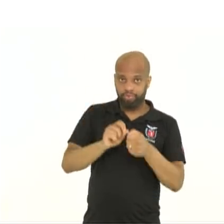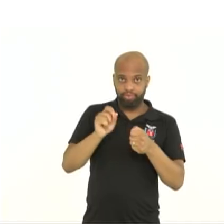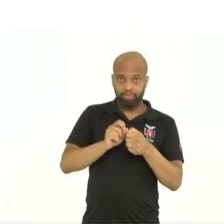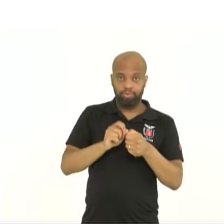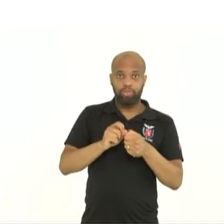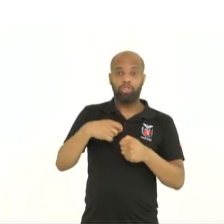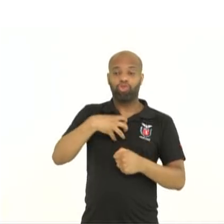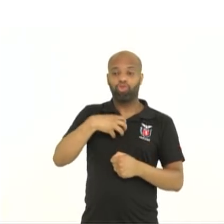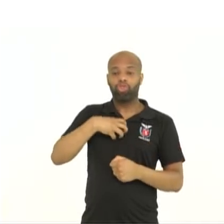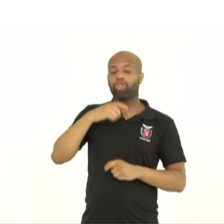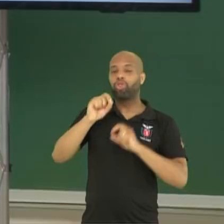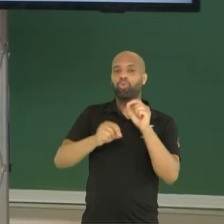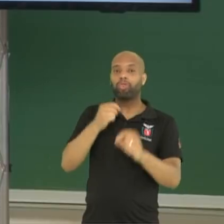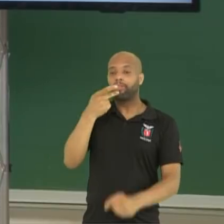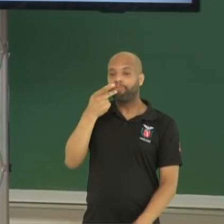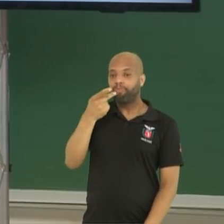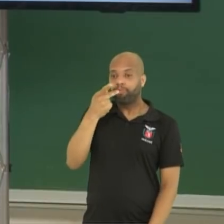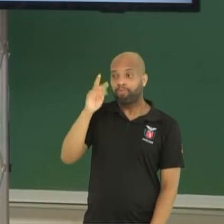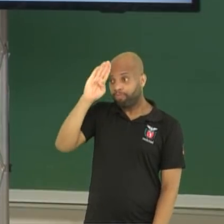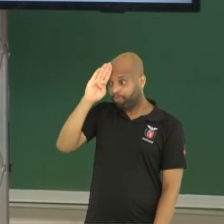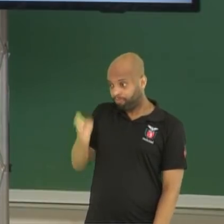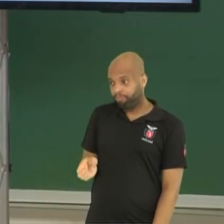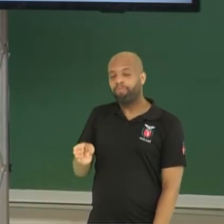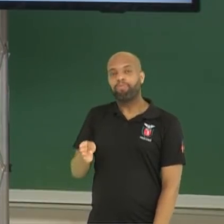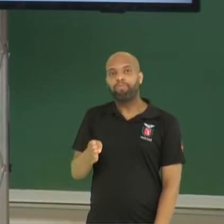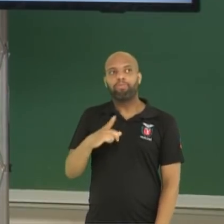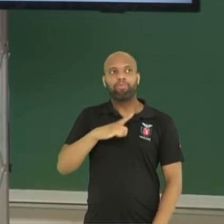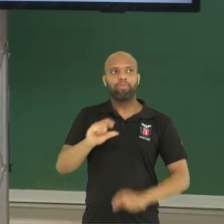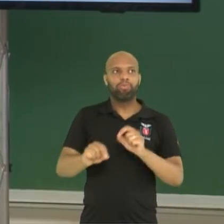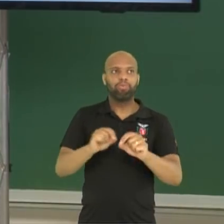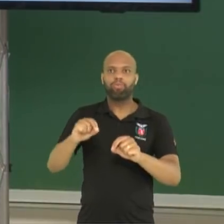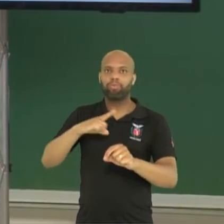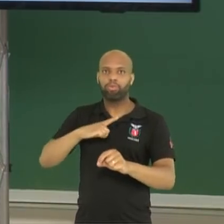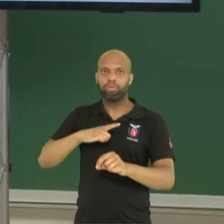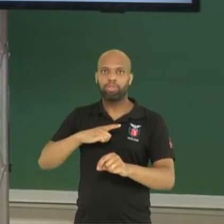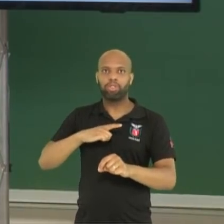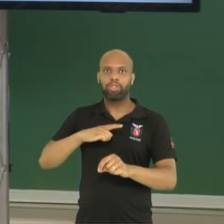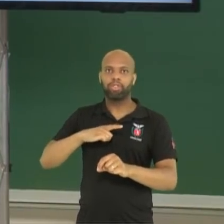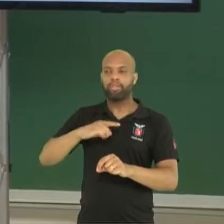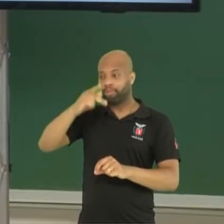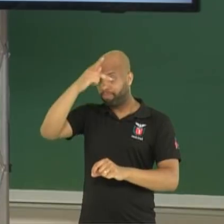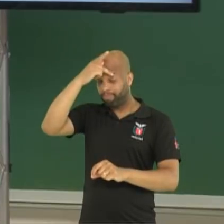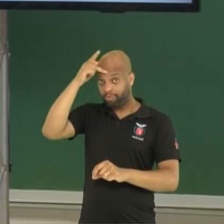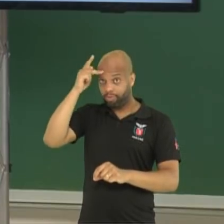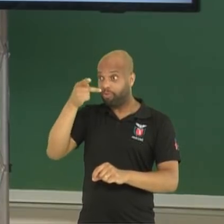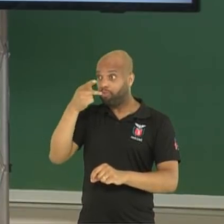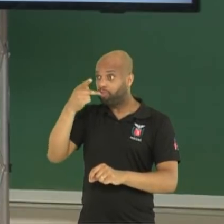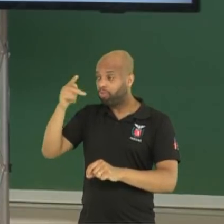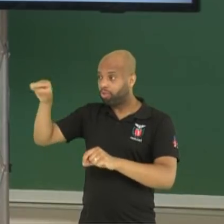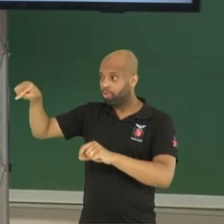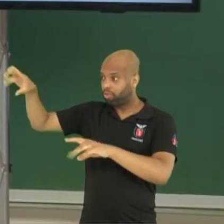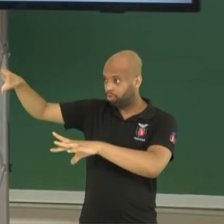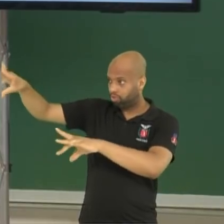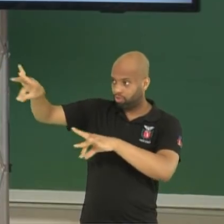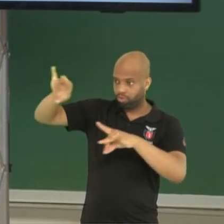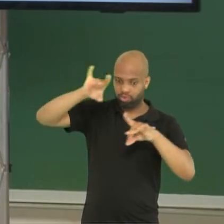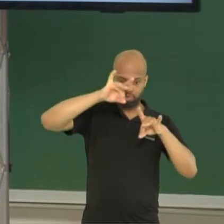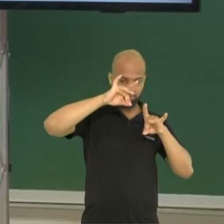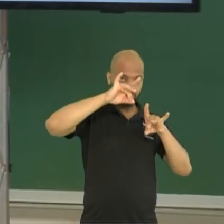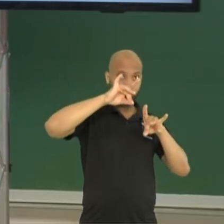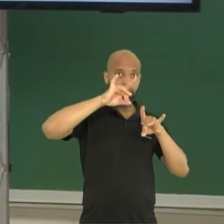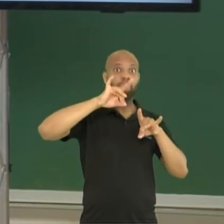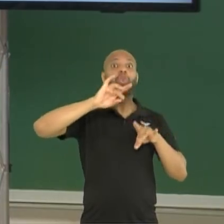discurso direto, que é o discurso integral, né? A fala exata de uma pessoa, ou o discurso indireto, então